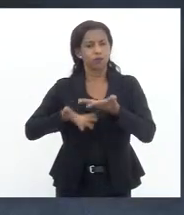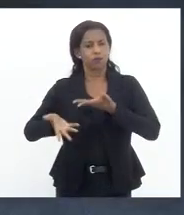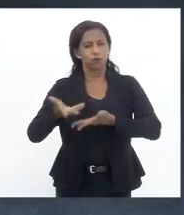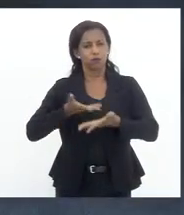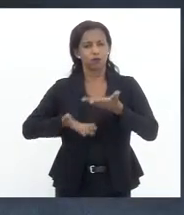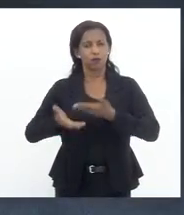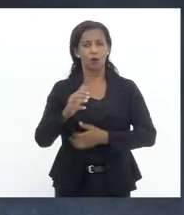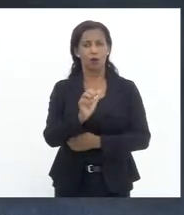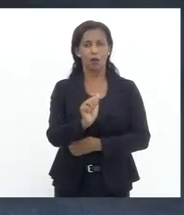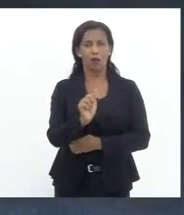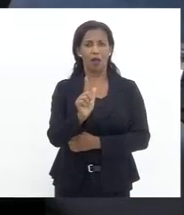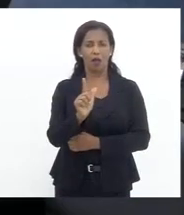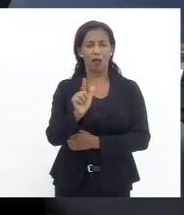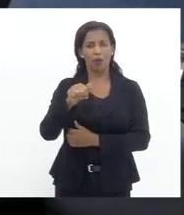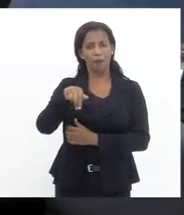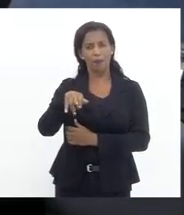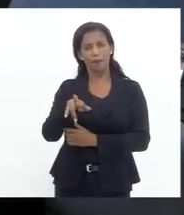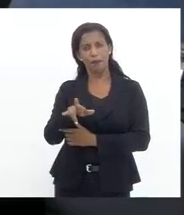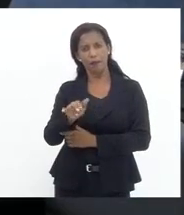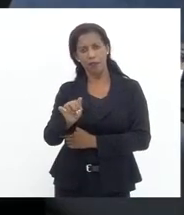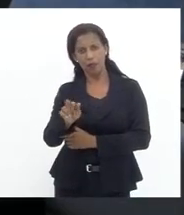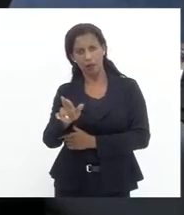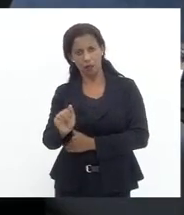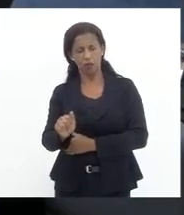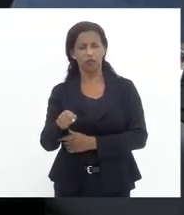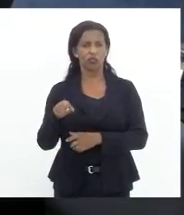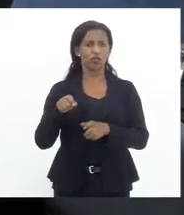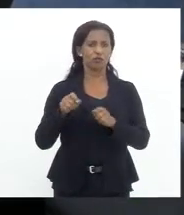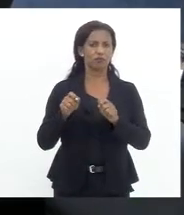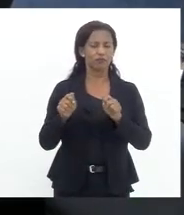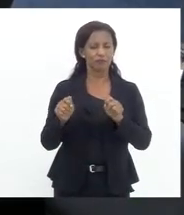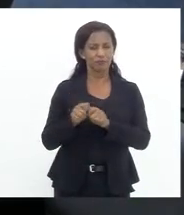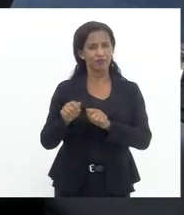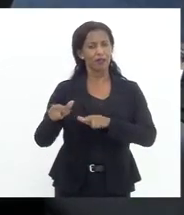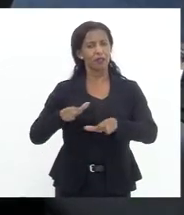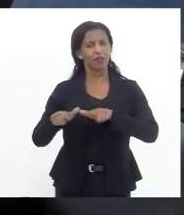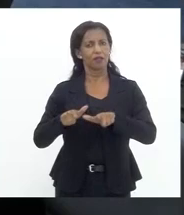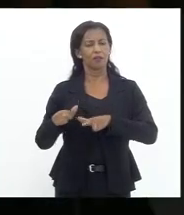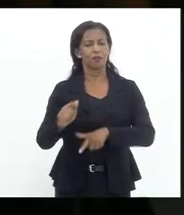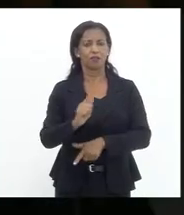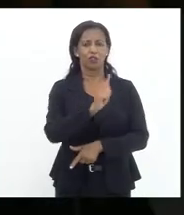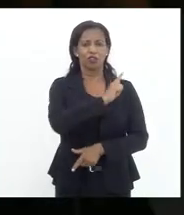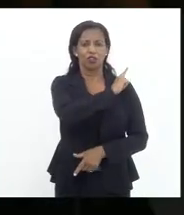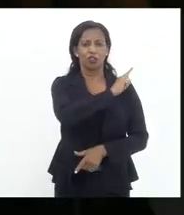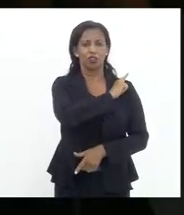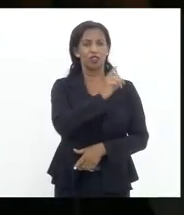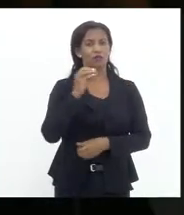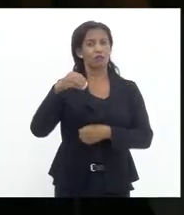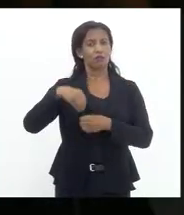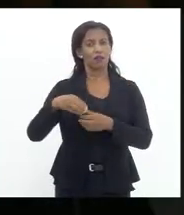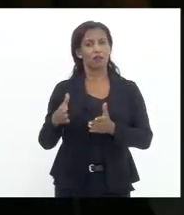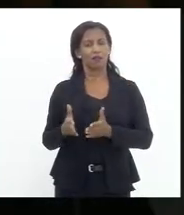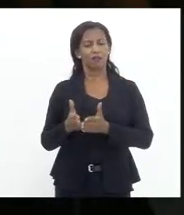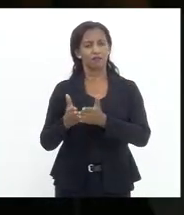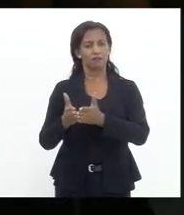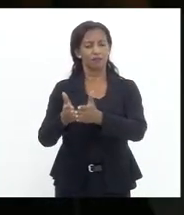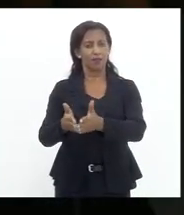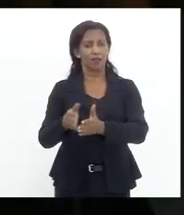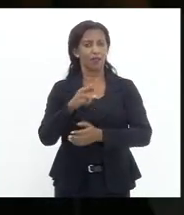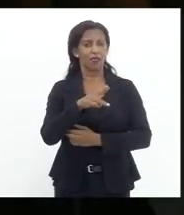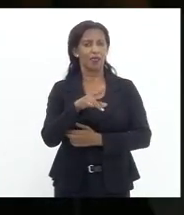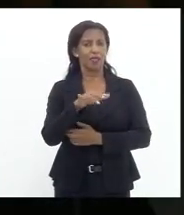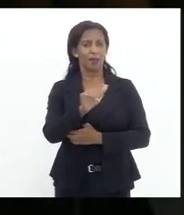os almirantes que fazem a gestão dos projetos navais da Marinha do Brasil através